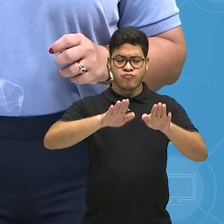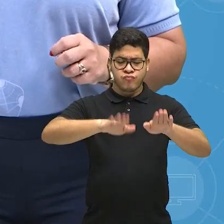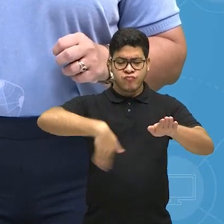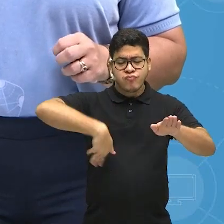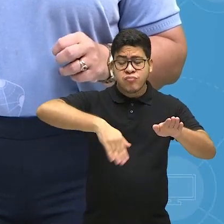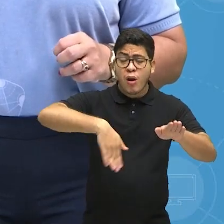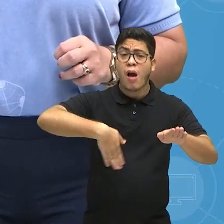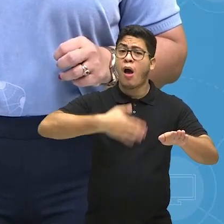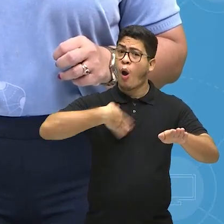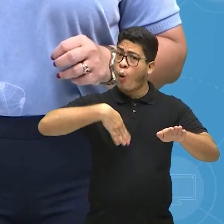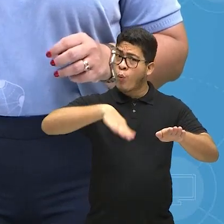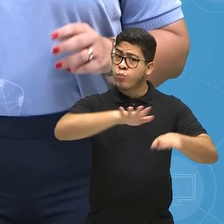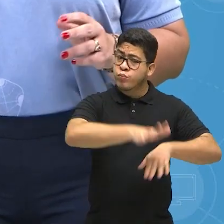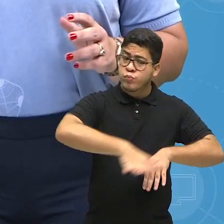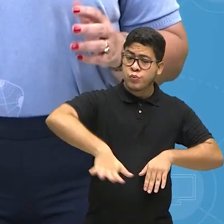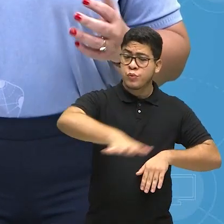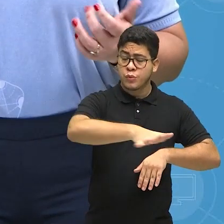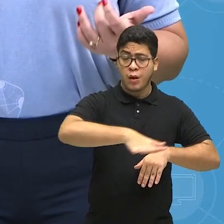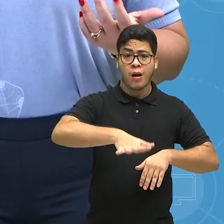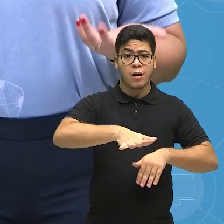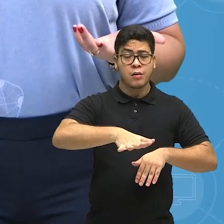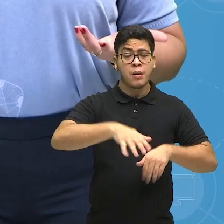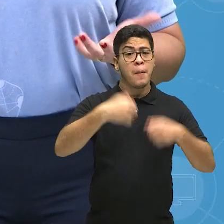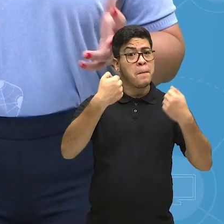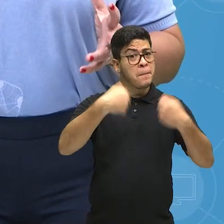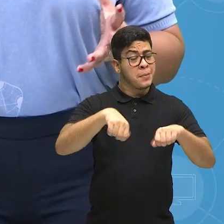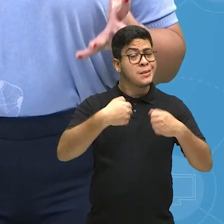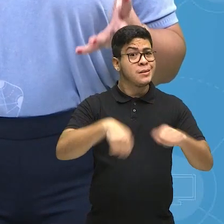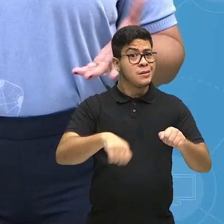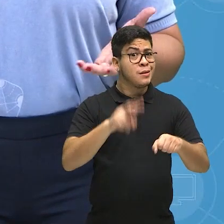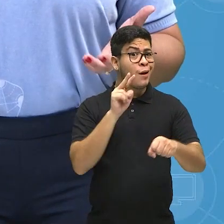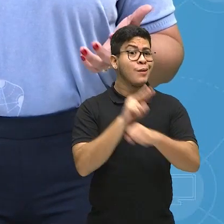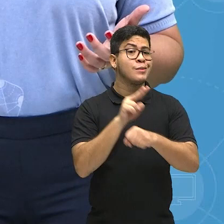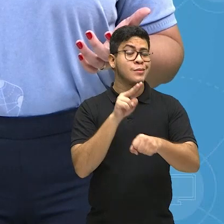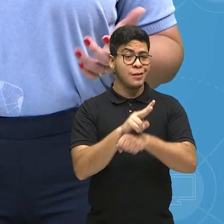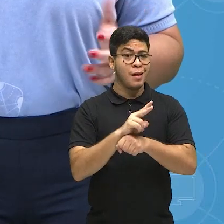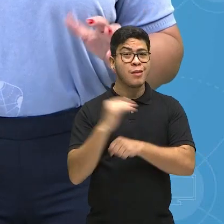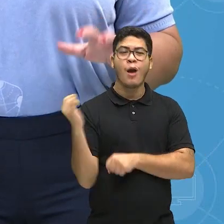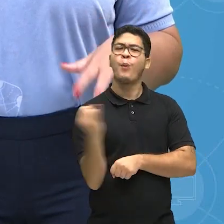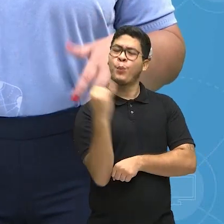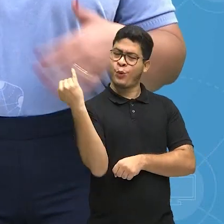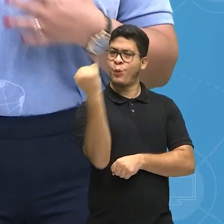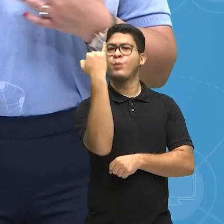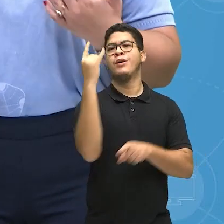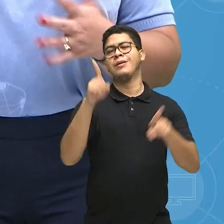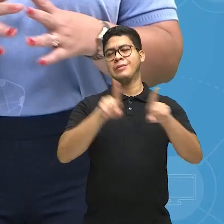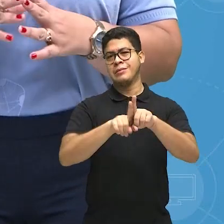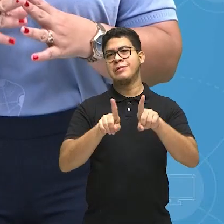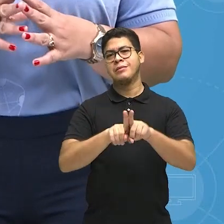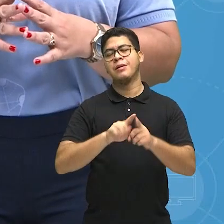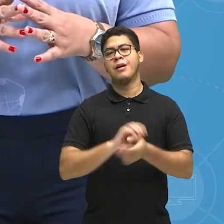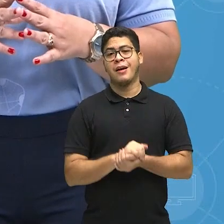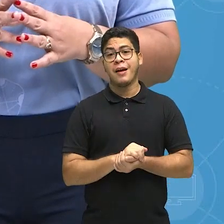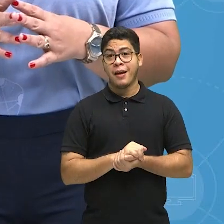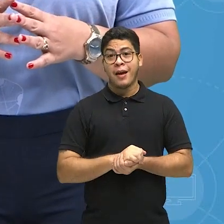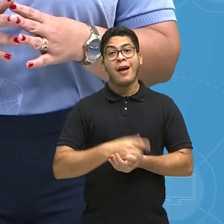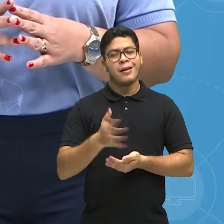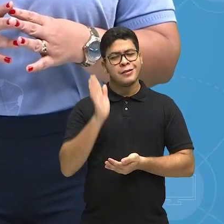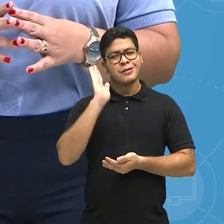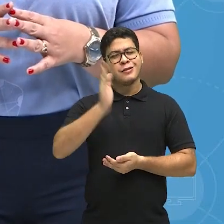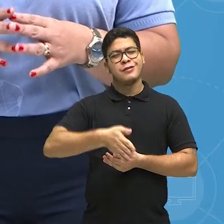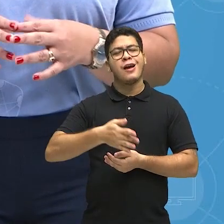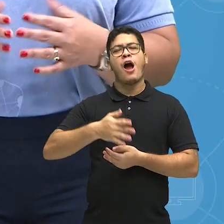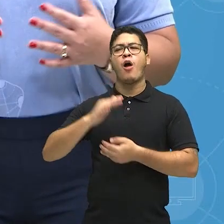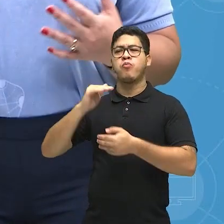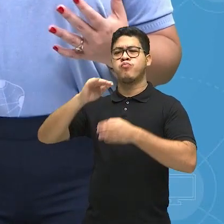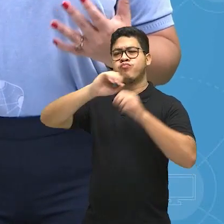dos lagos, de tudo que nos cerca no sistema hídrico, porque eles são super importantes, né? A gente já estudou aí sobre o ciclo da água, a